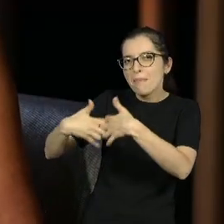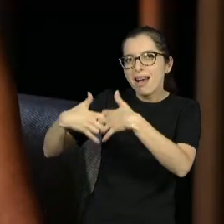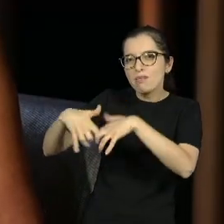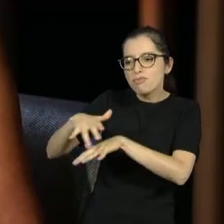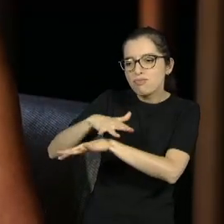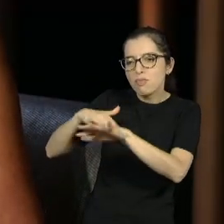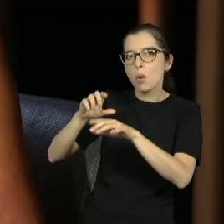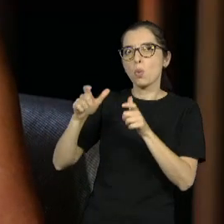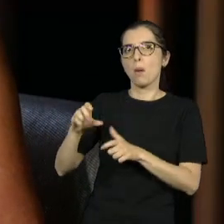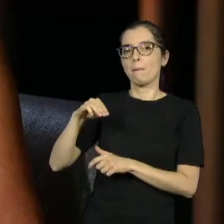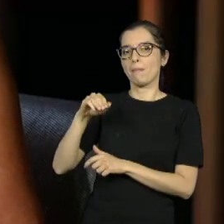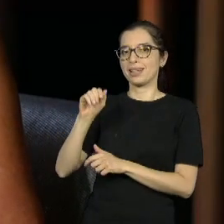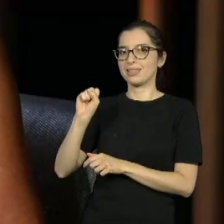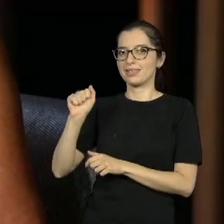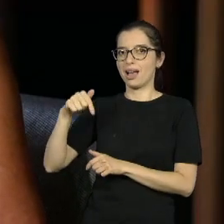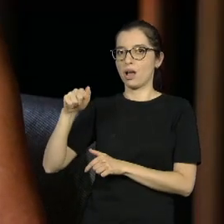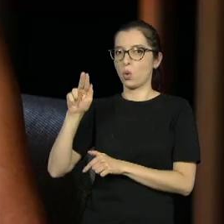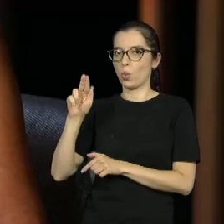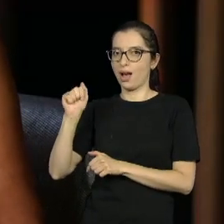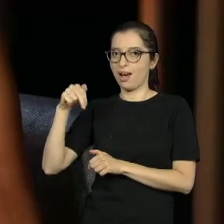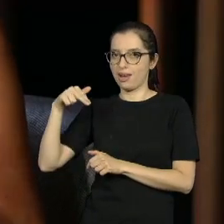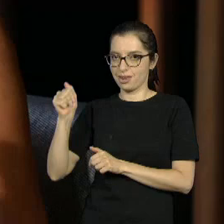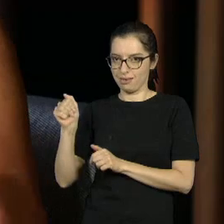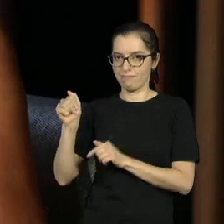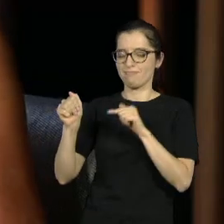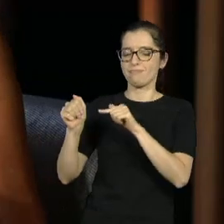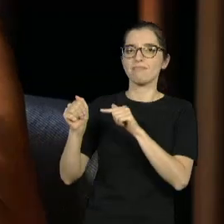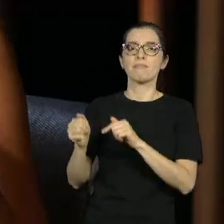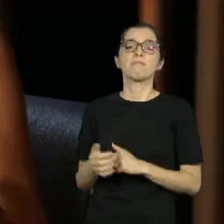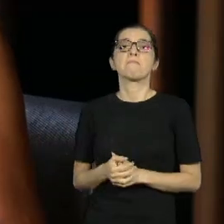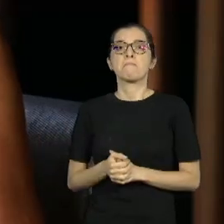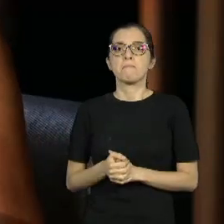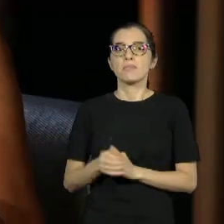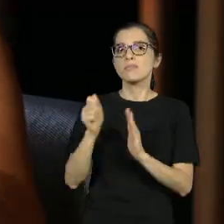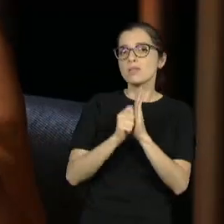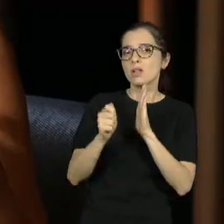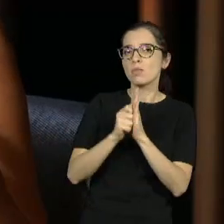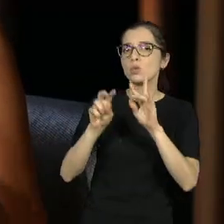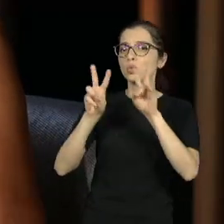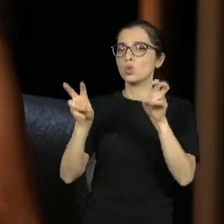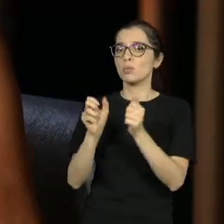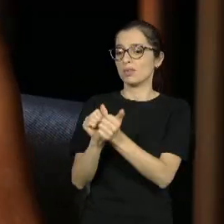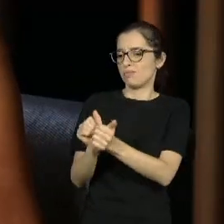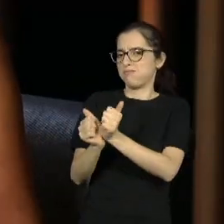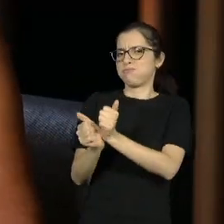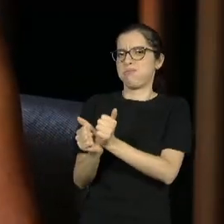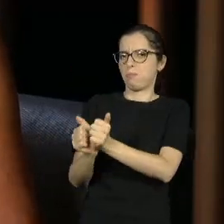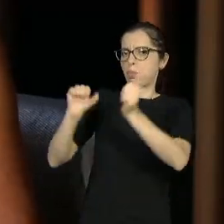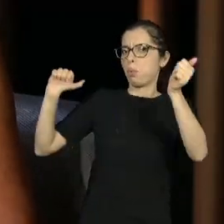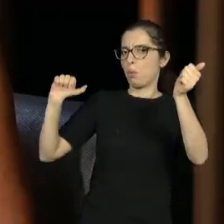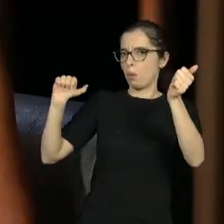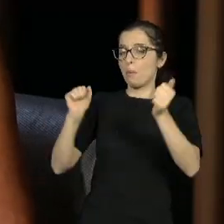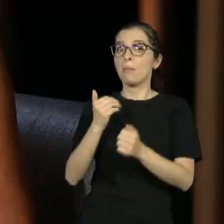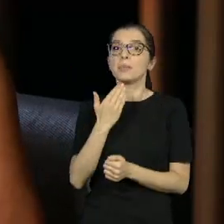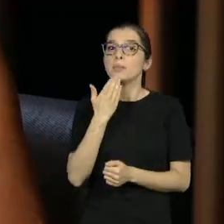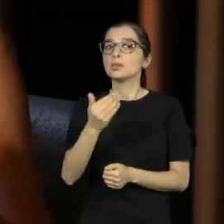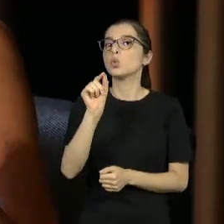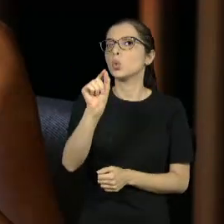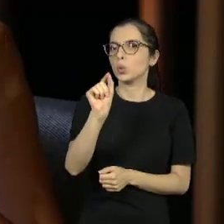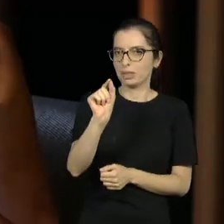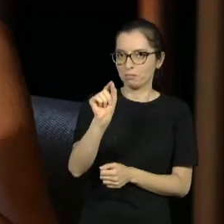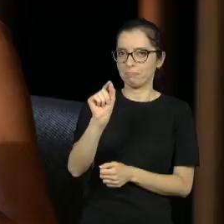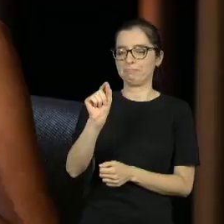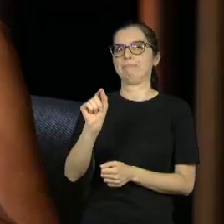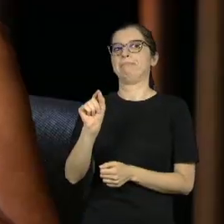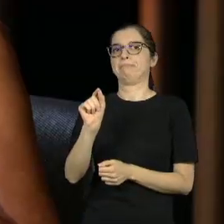porque Joaquim Nabuco escreveu né sobre Abolição pediu pela Abolição legal ah